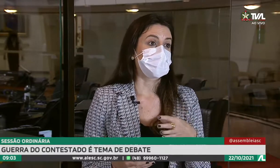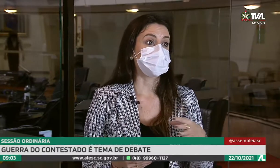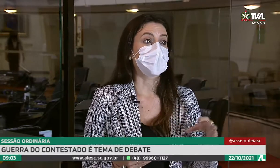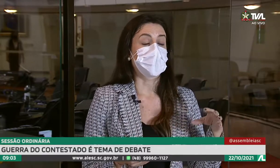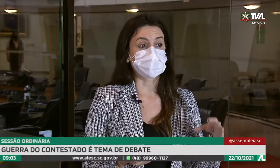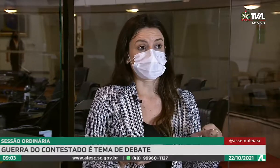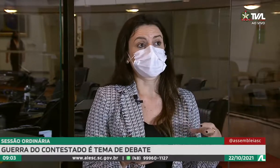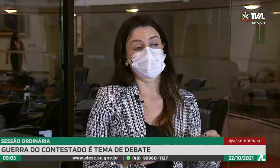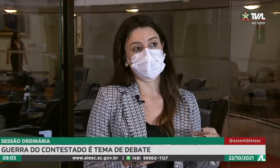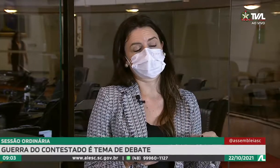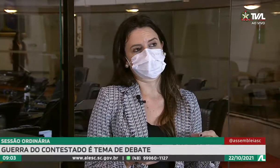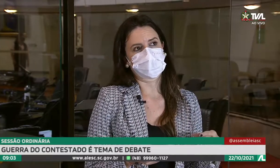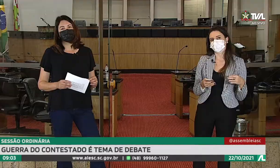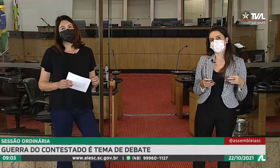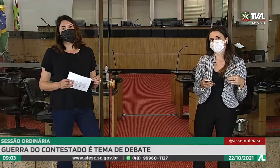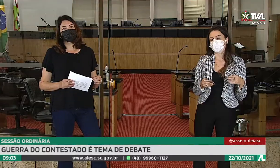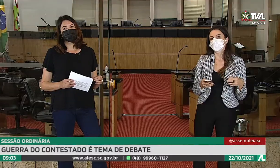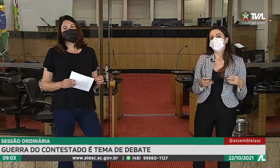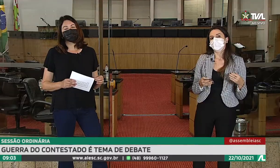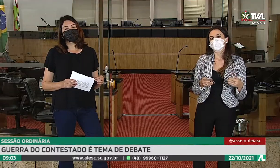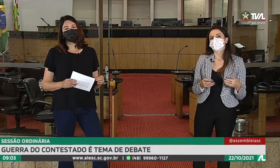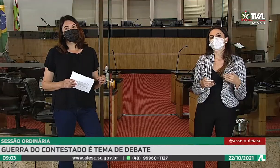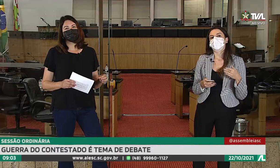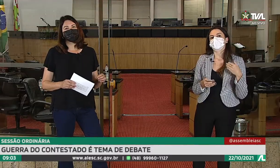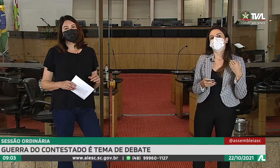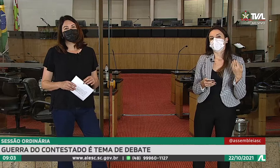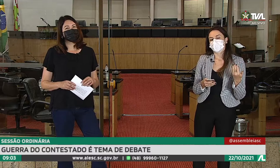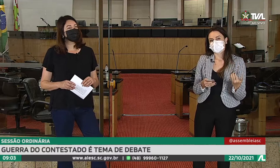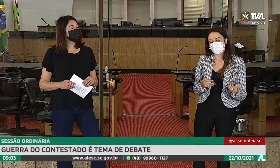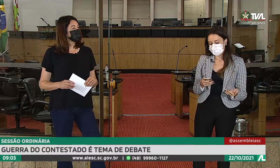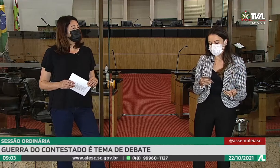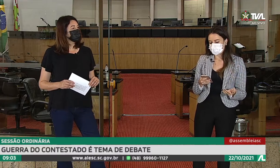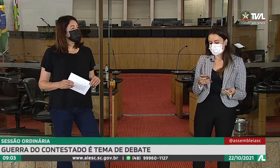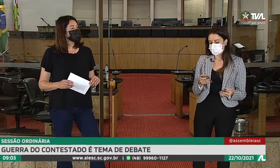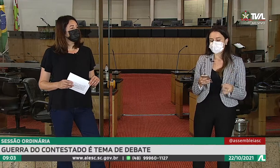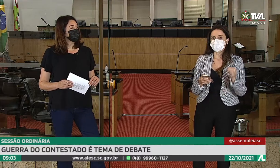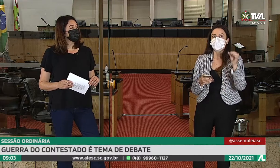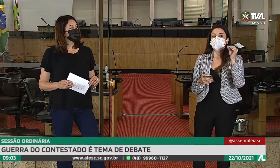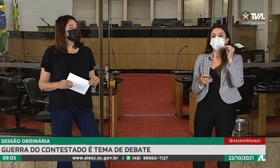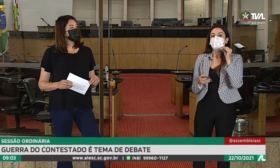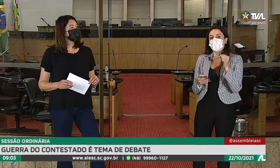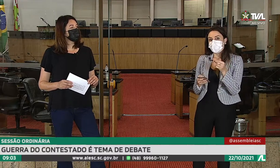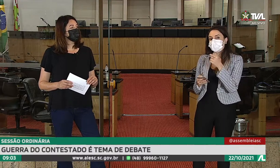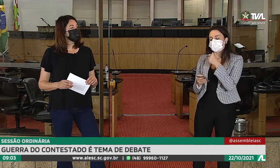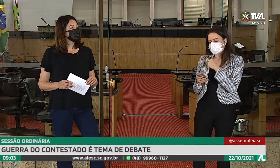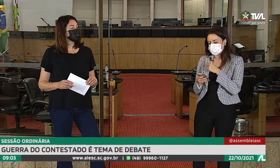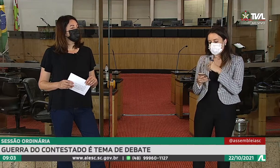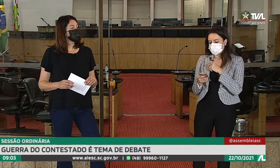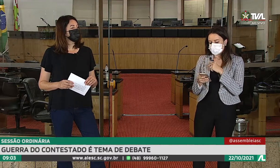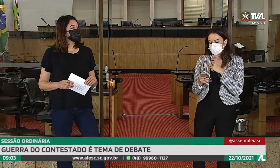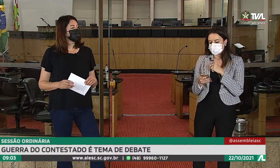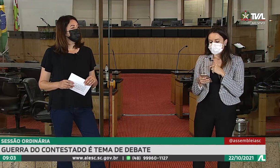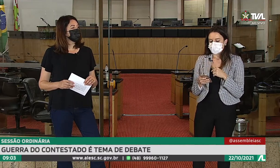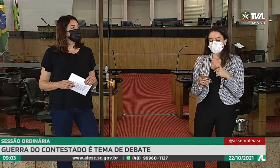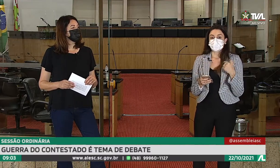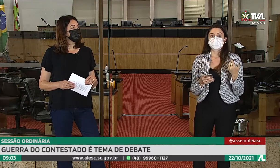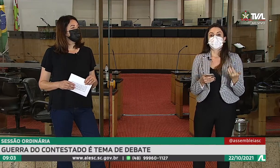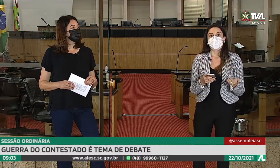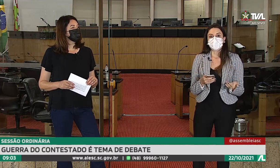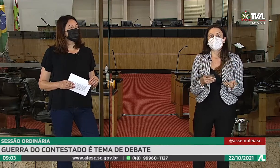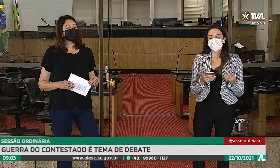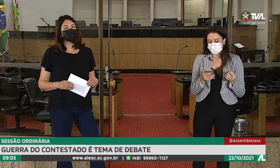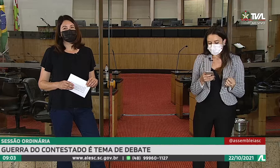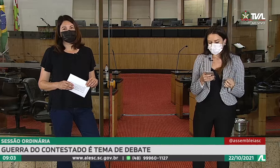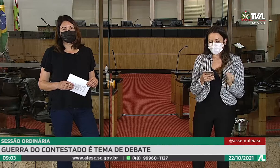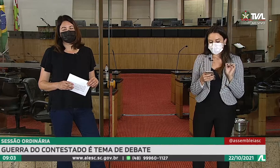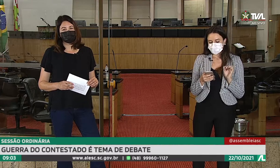Planalto Norte e Planalto Serrano de Santa Catarina. Então, os deputados reforçaram a importância. O deputado Kennedy Nunes, ele apresentou